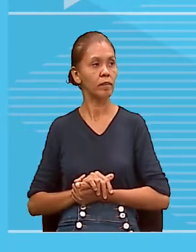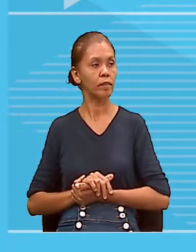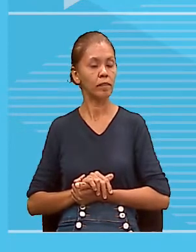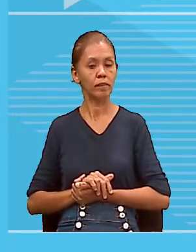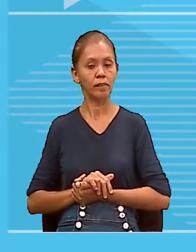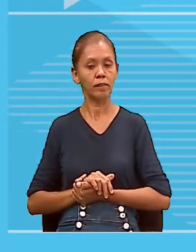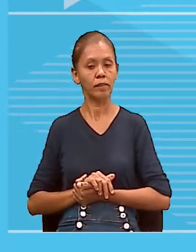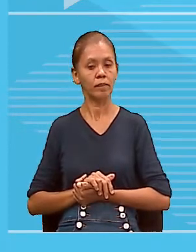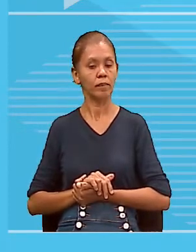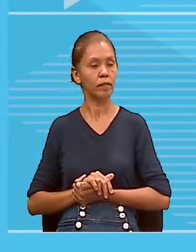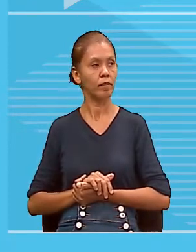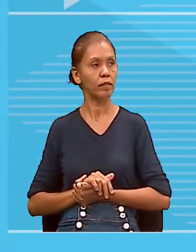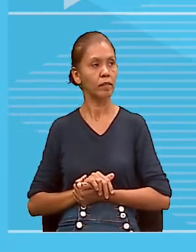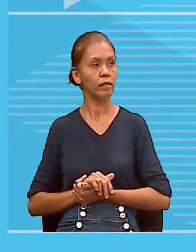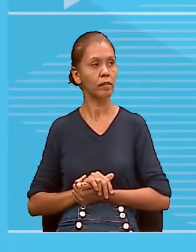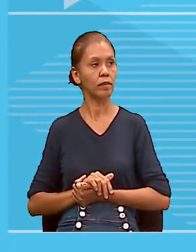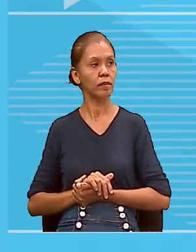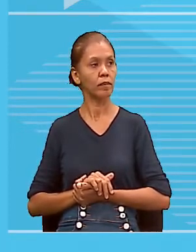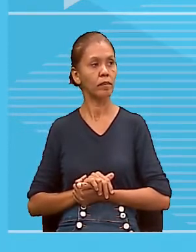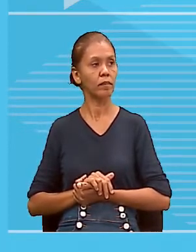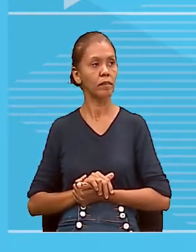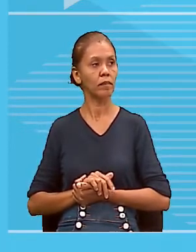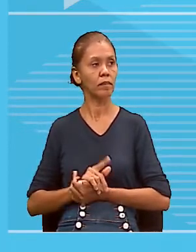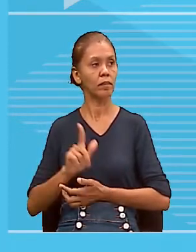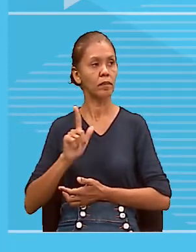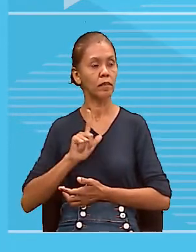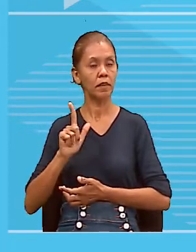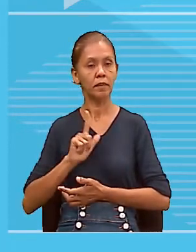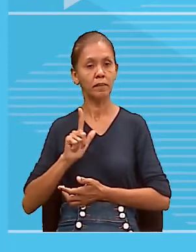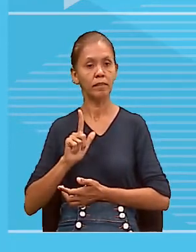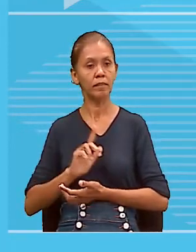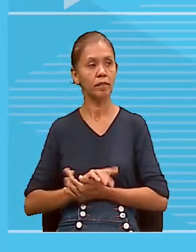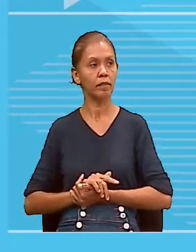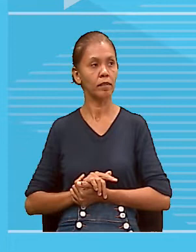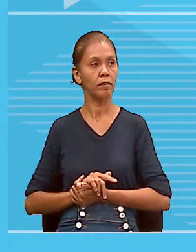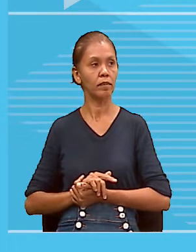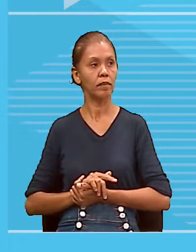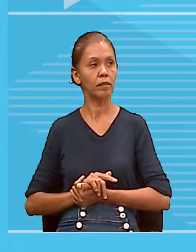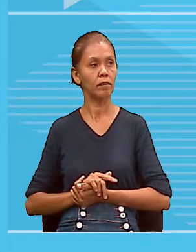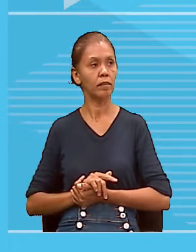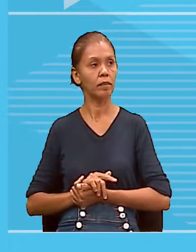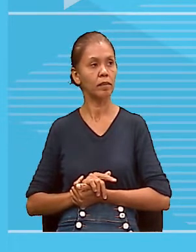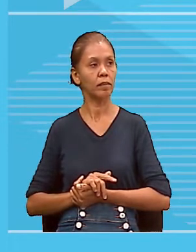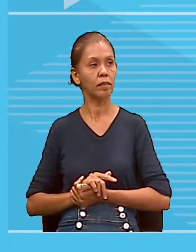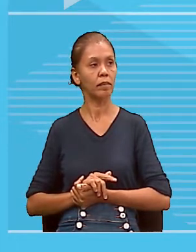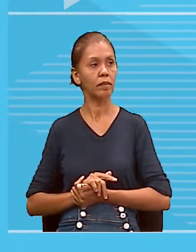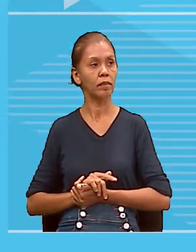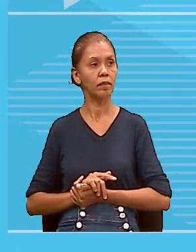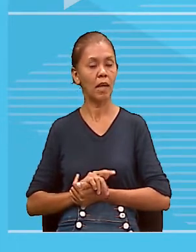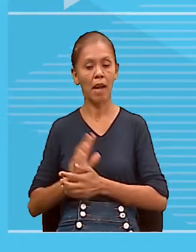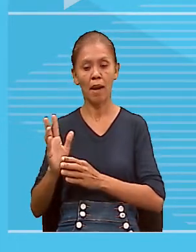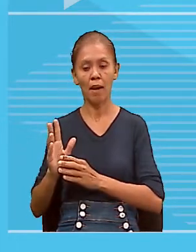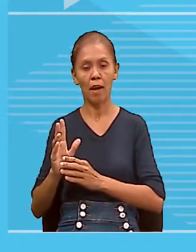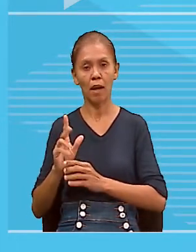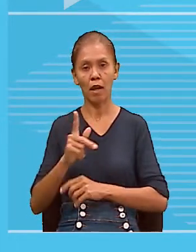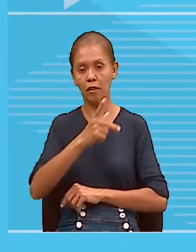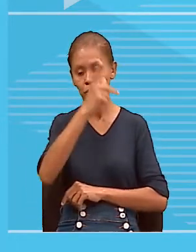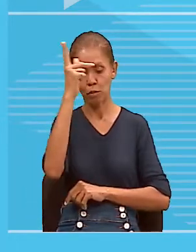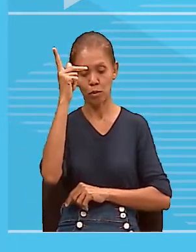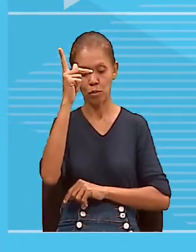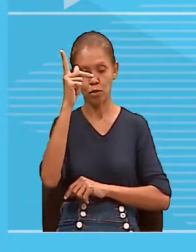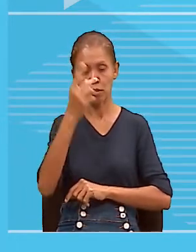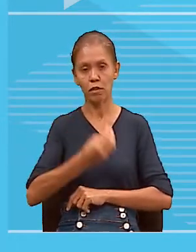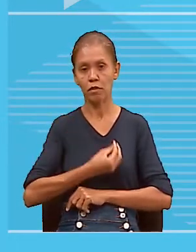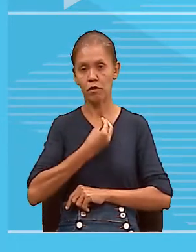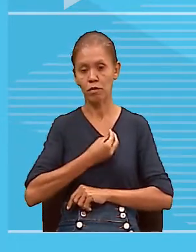vai haver um acelerado o processo de urbanização então êxodo rural e urbanização caminhão